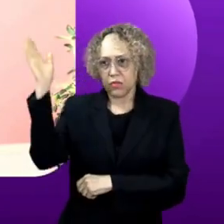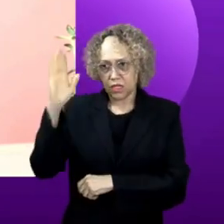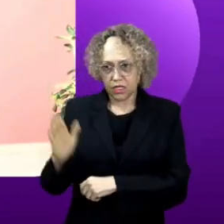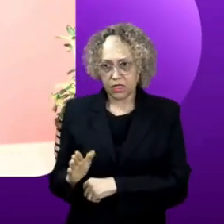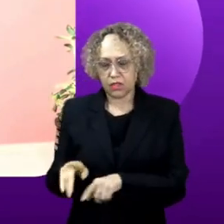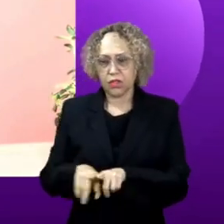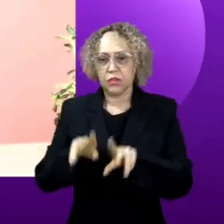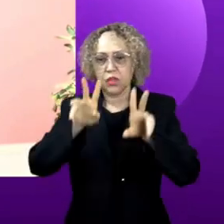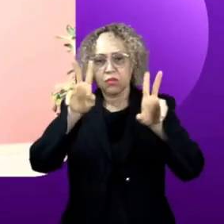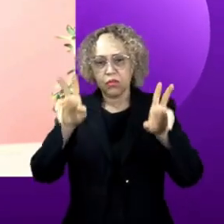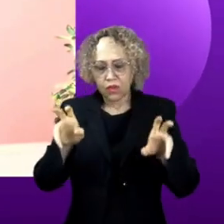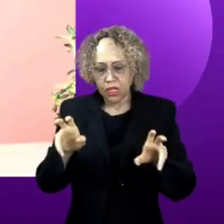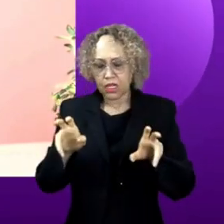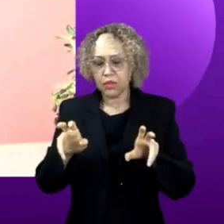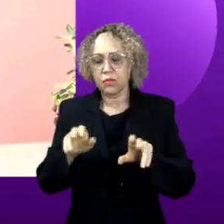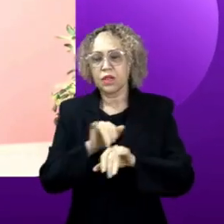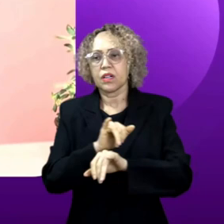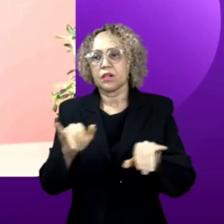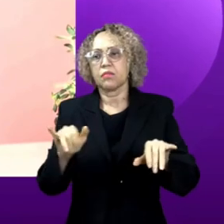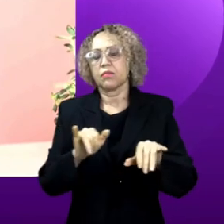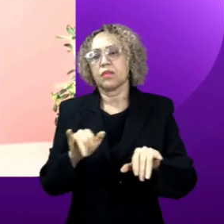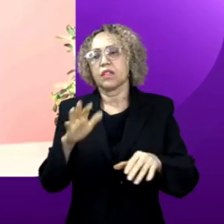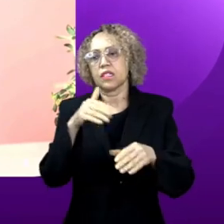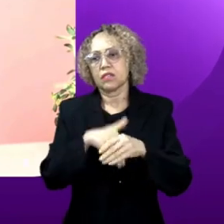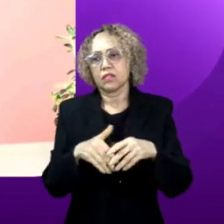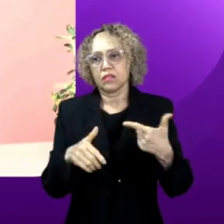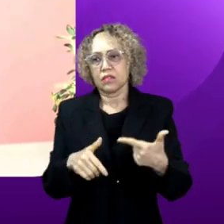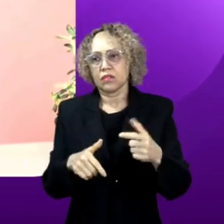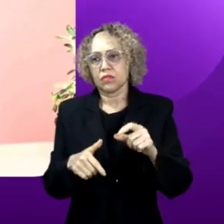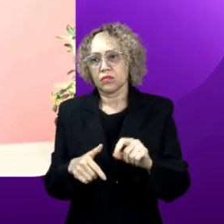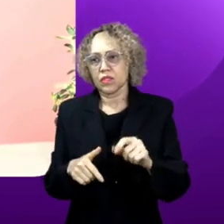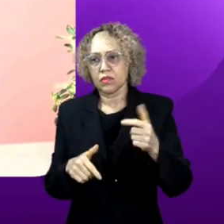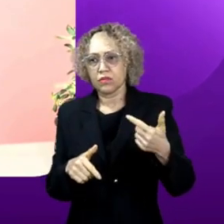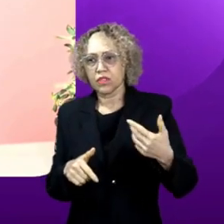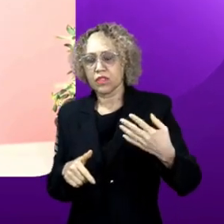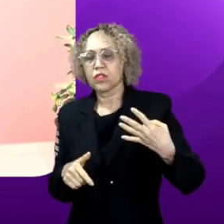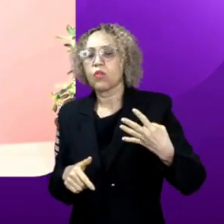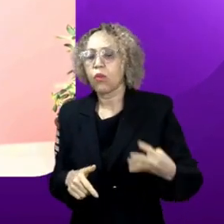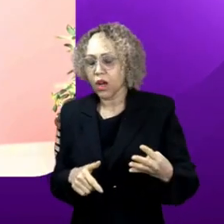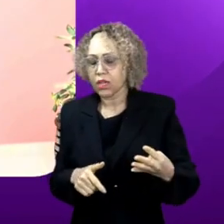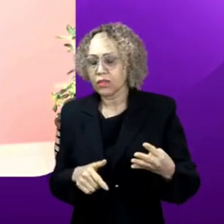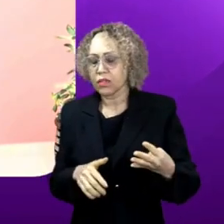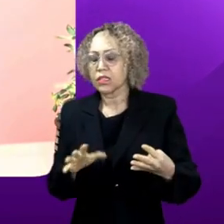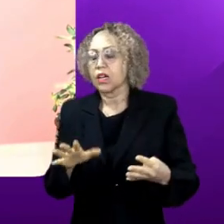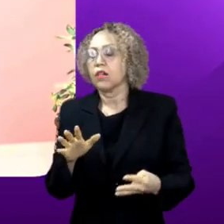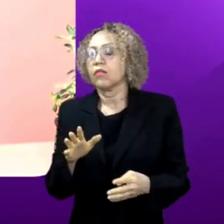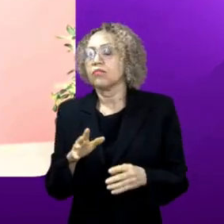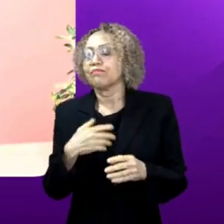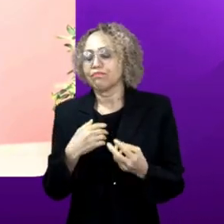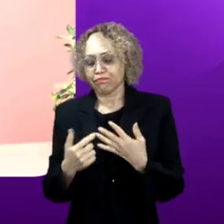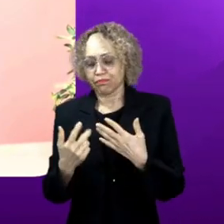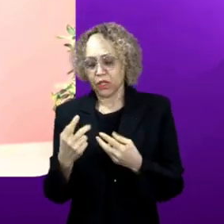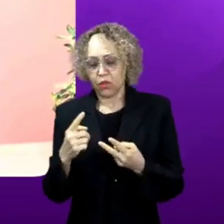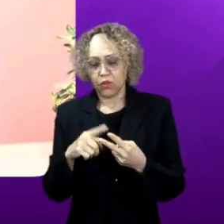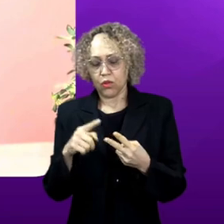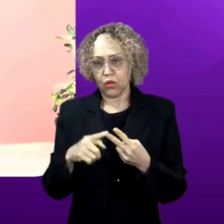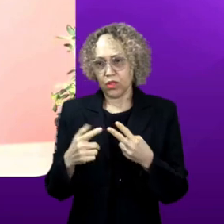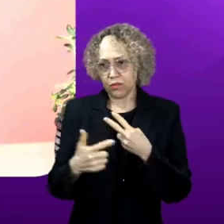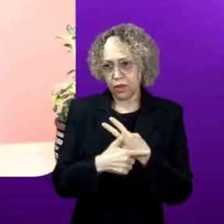campanha eleitoral de 2024 sobre o maternar a política. Então, a primeira coisa que eu